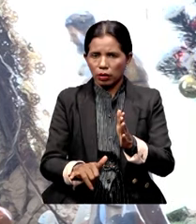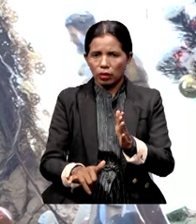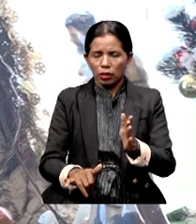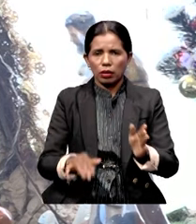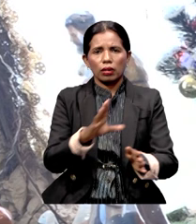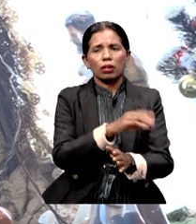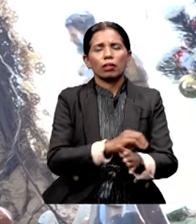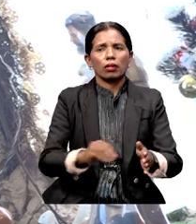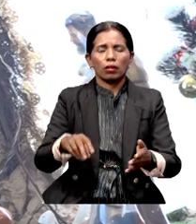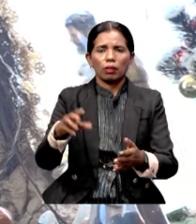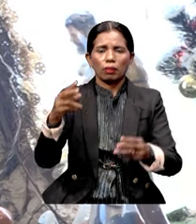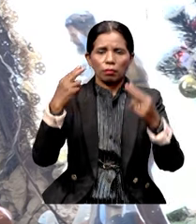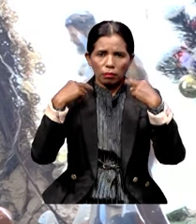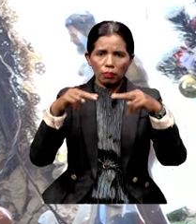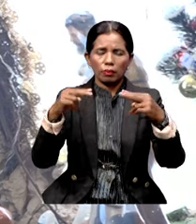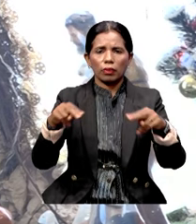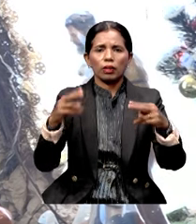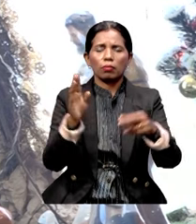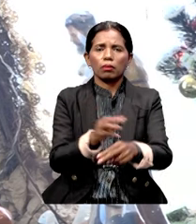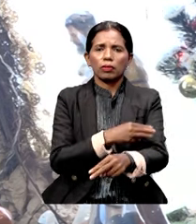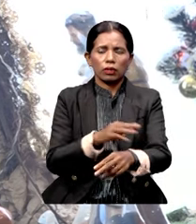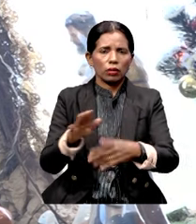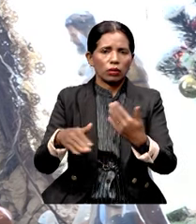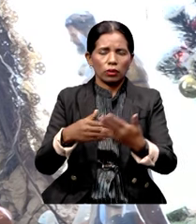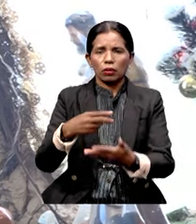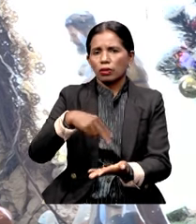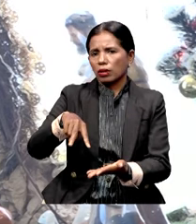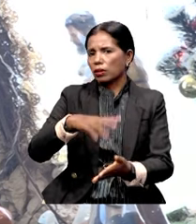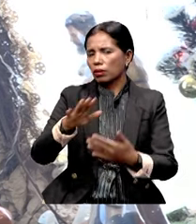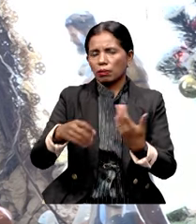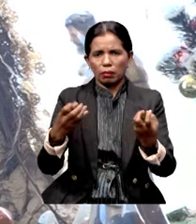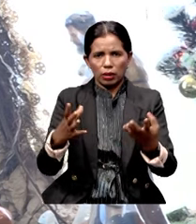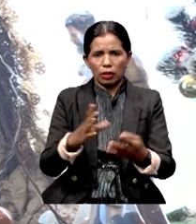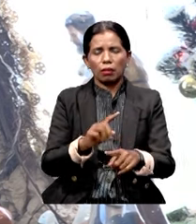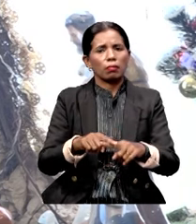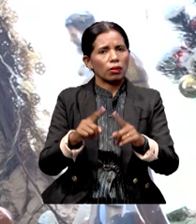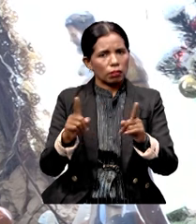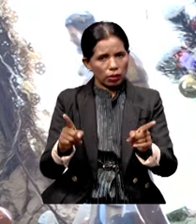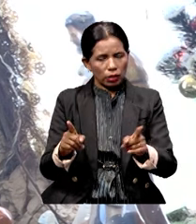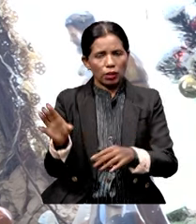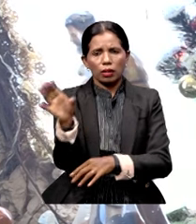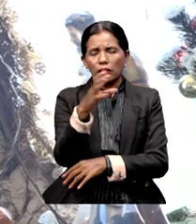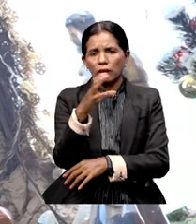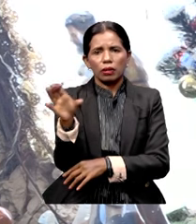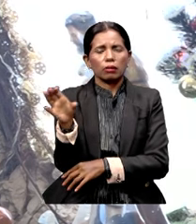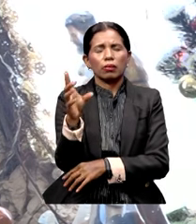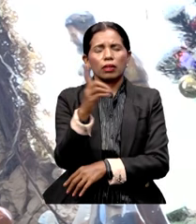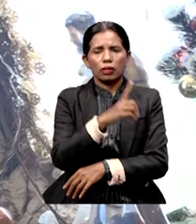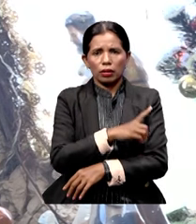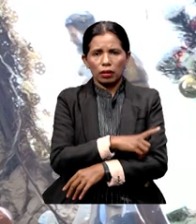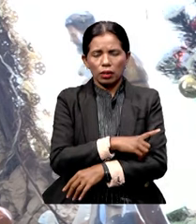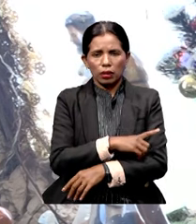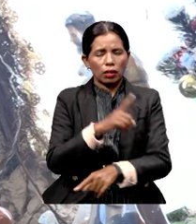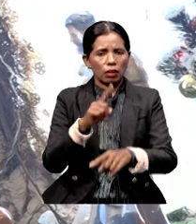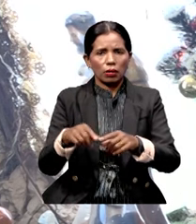sira, música no dança sira. Natal la bela hela deit e a momento